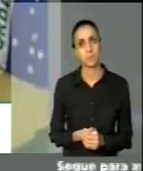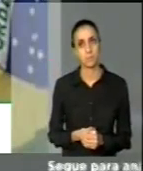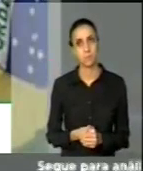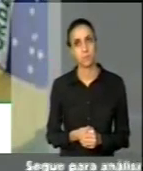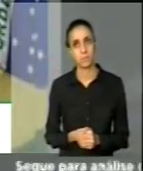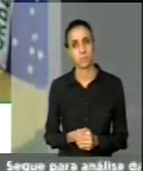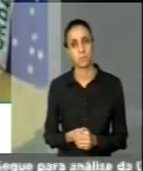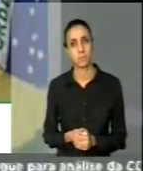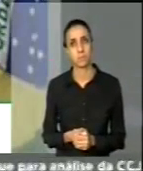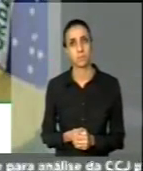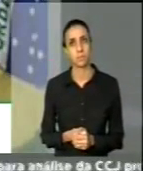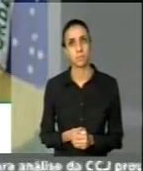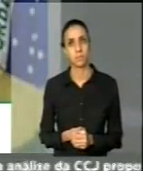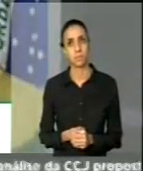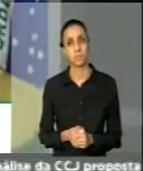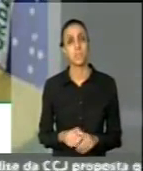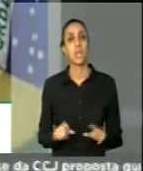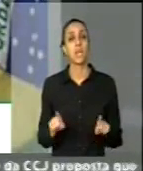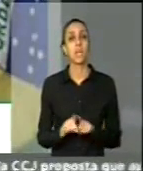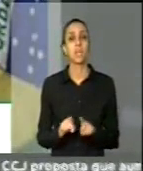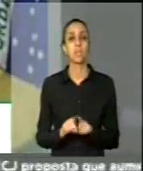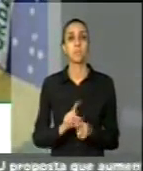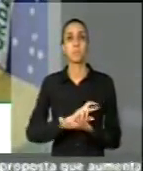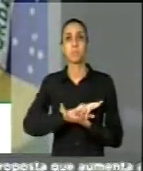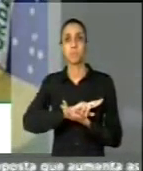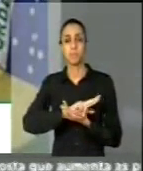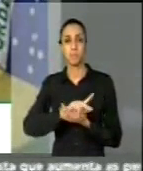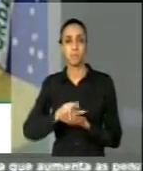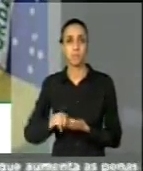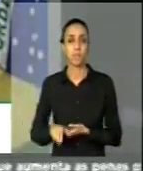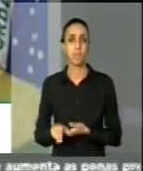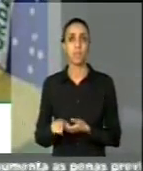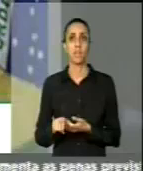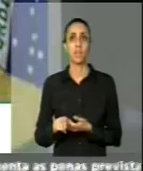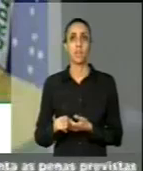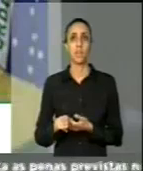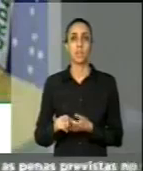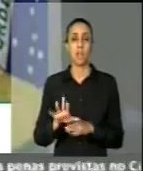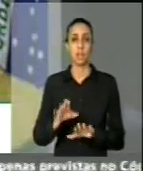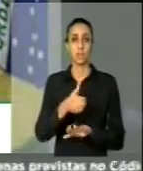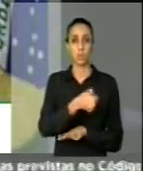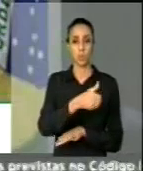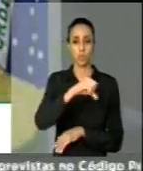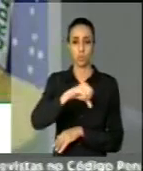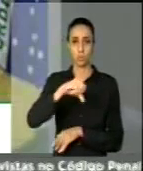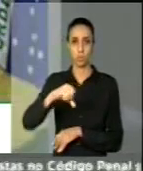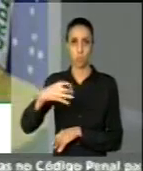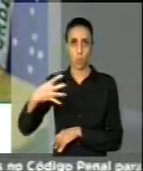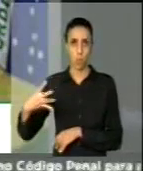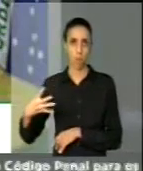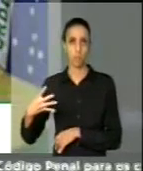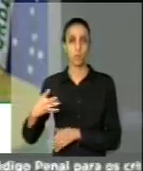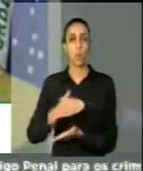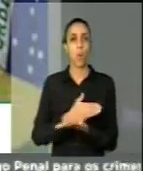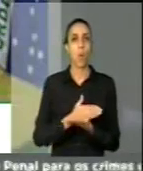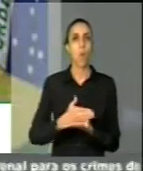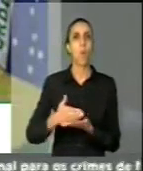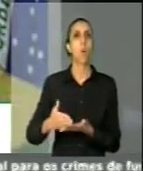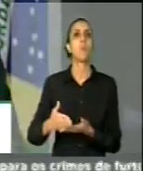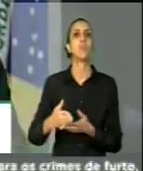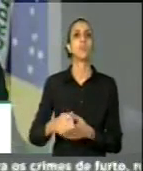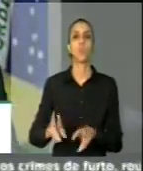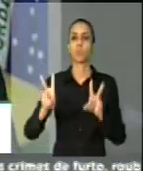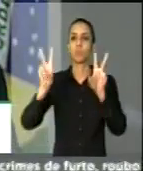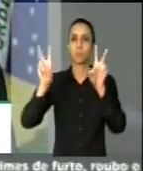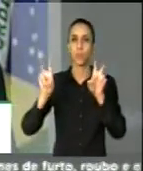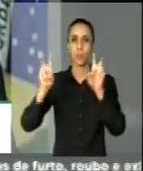constitucionais da liberdade de iniciativa, direito adquirido, isonomia e liberdade de empresa. Em 94, lançou a Lanterna de Popa, na